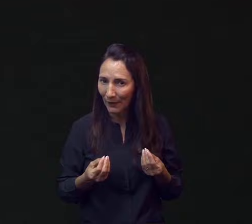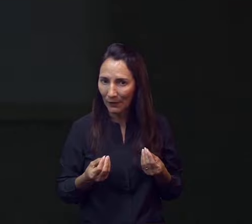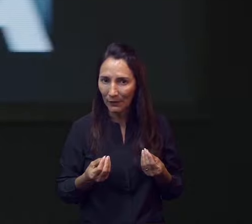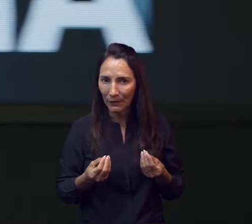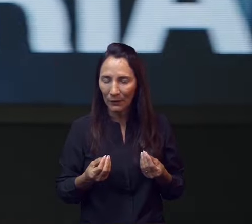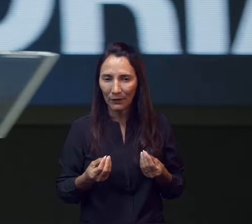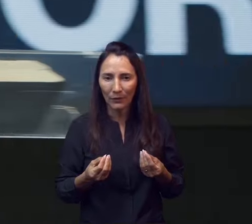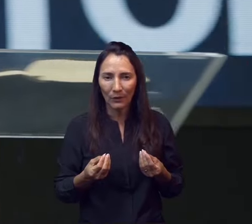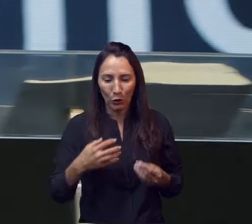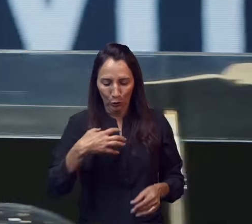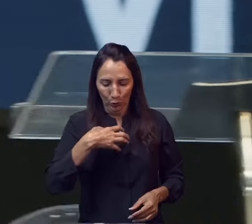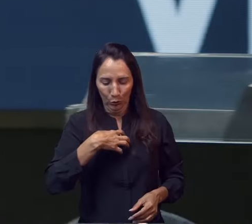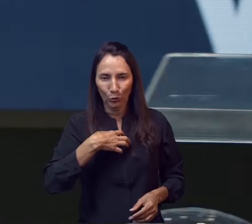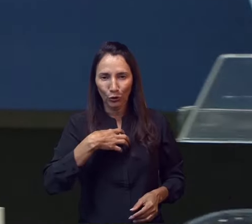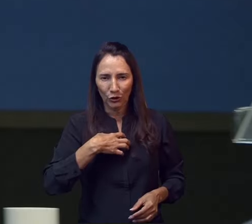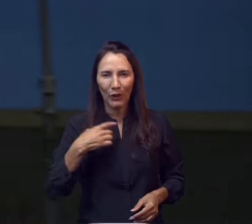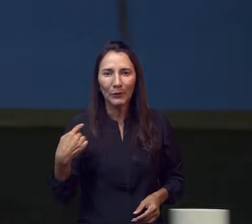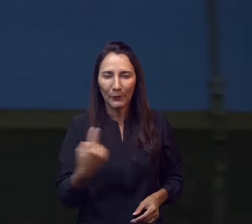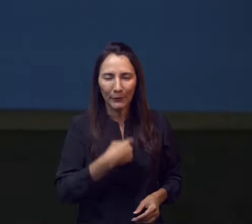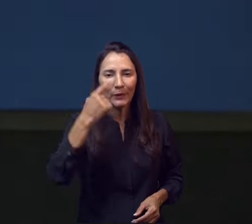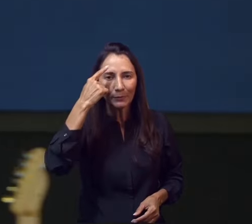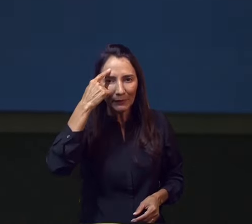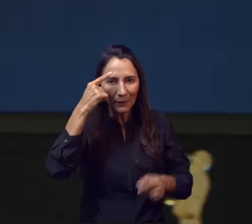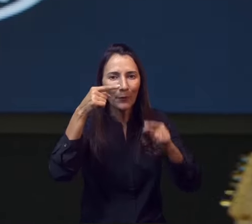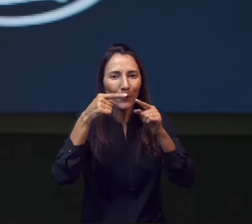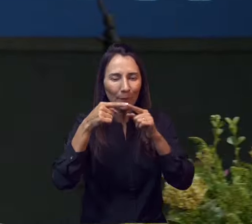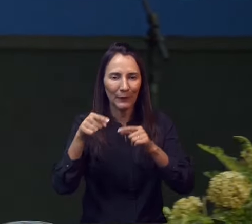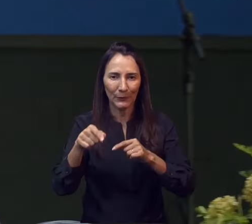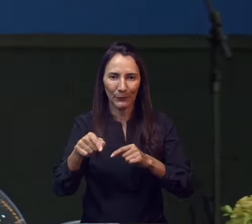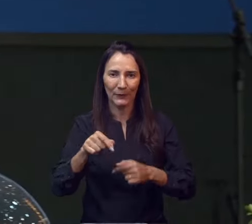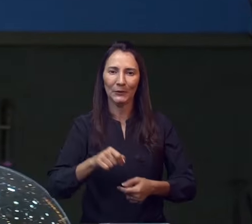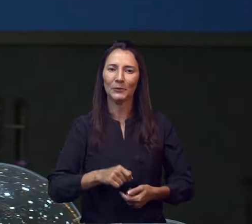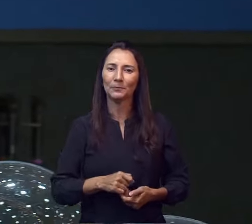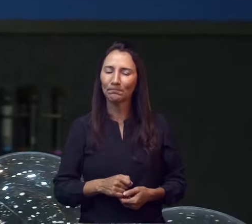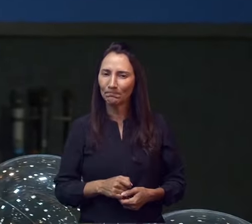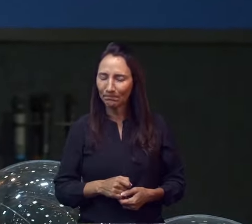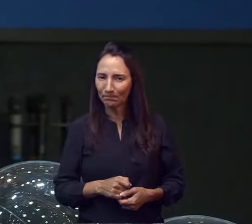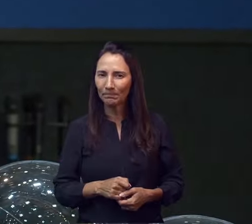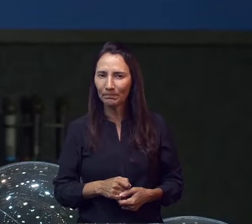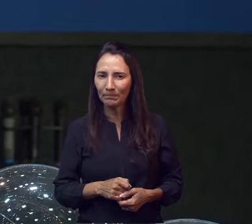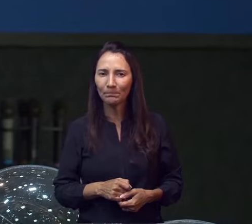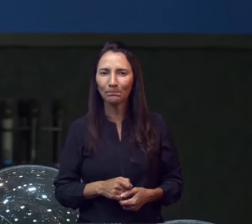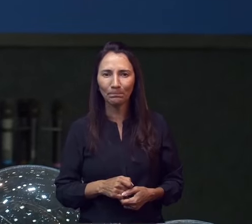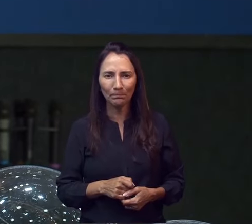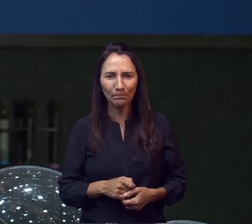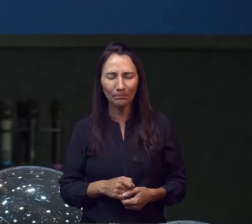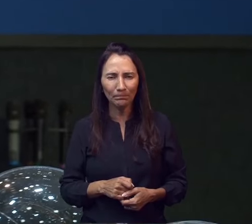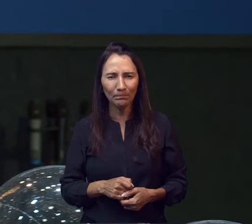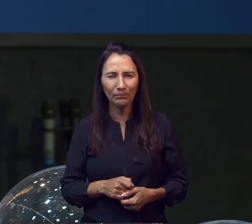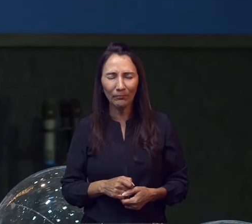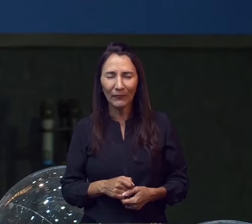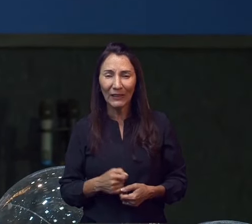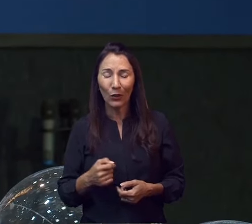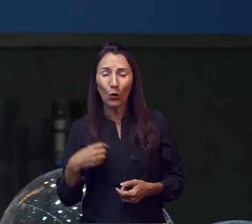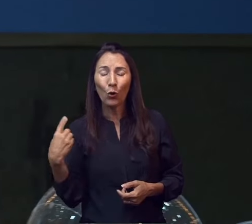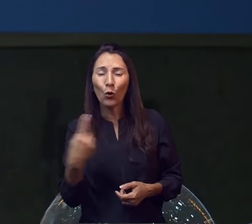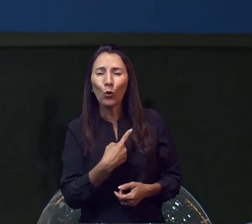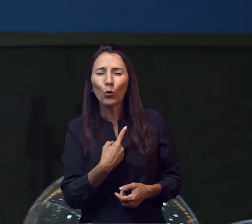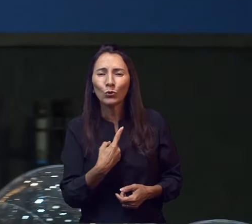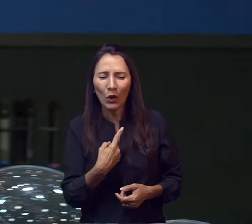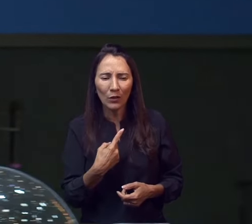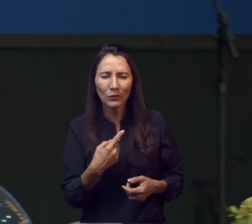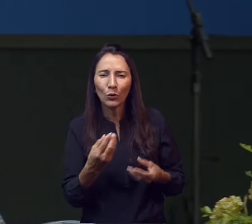Nós pensamos está relacionada com isso preste atenção as impressões do mundo externo que